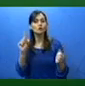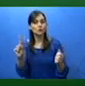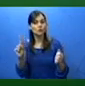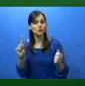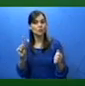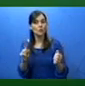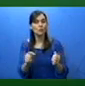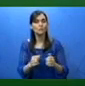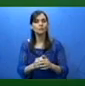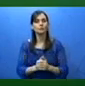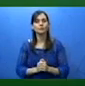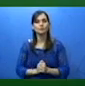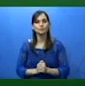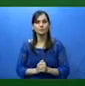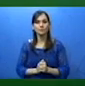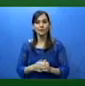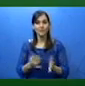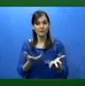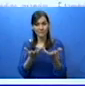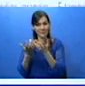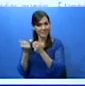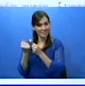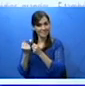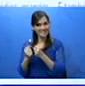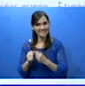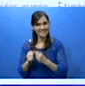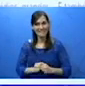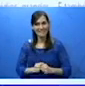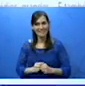a 184. Vamos lá?